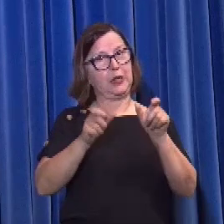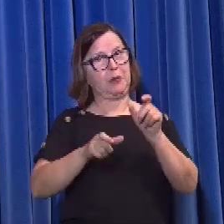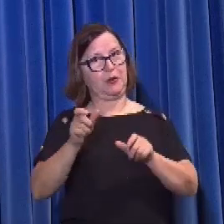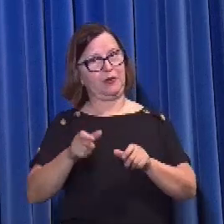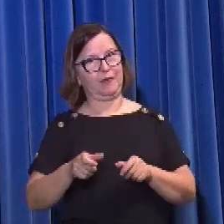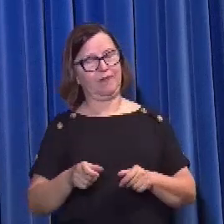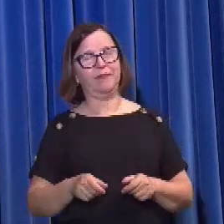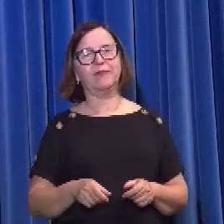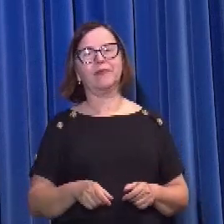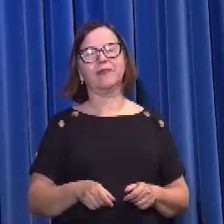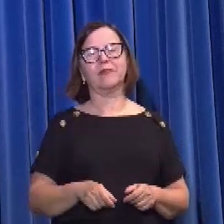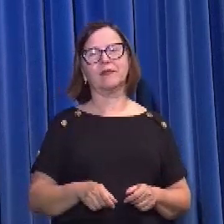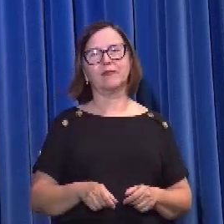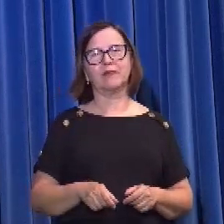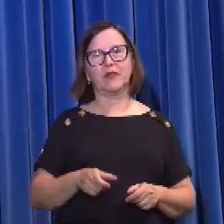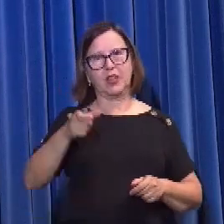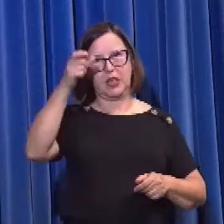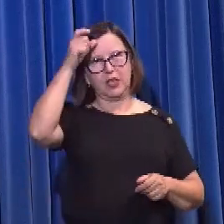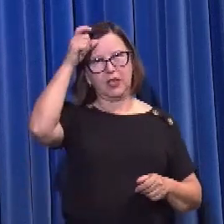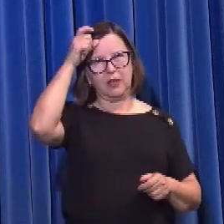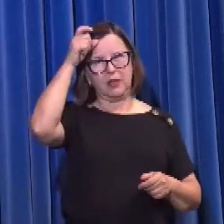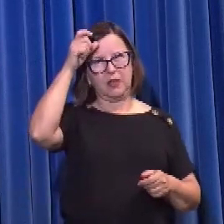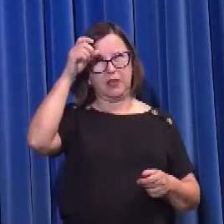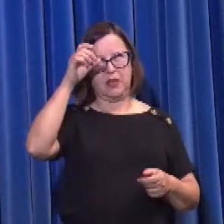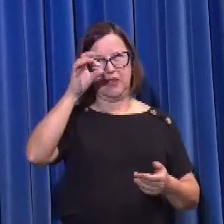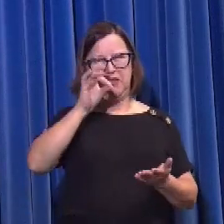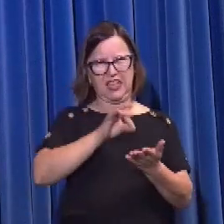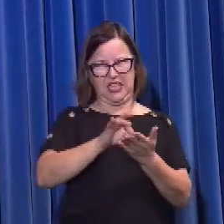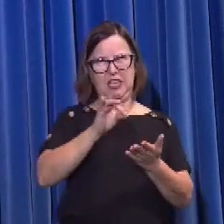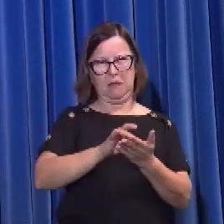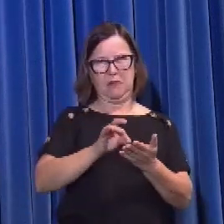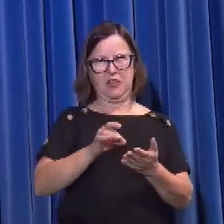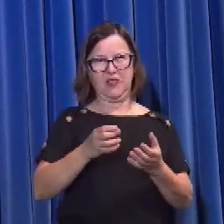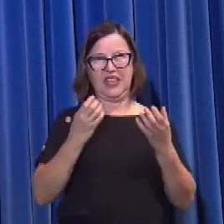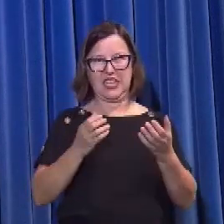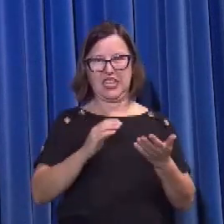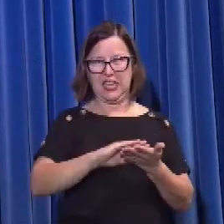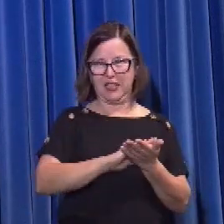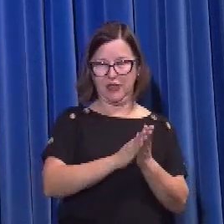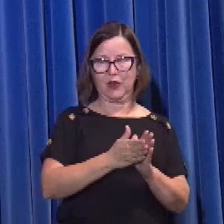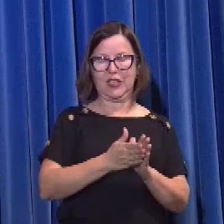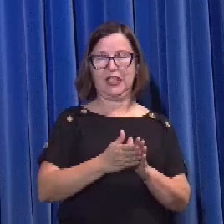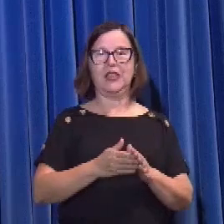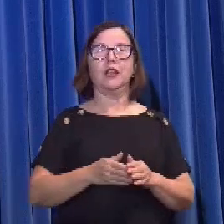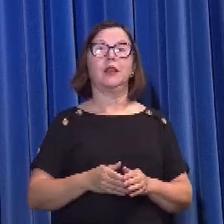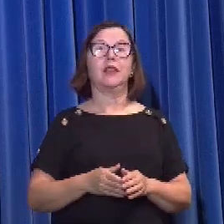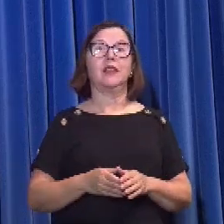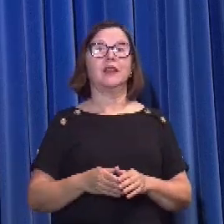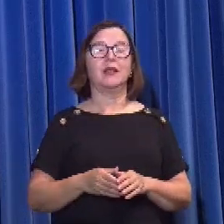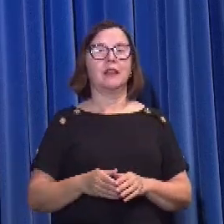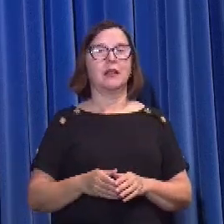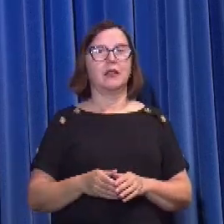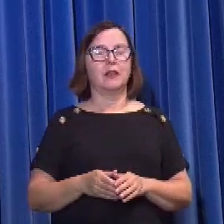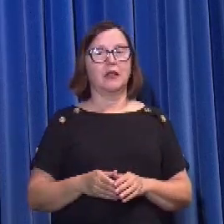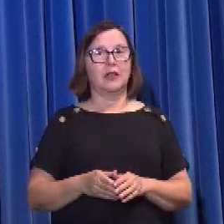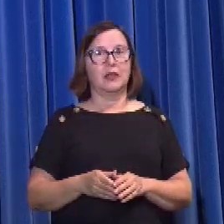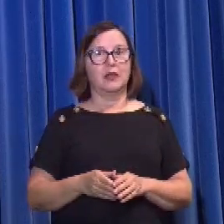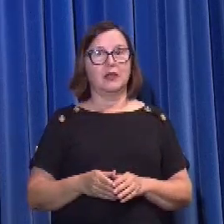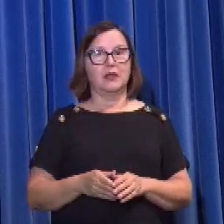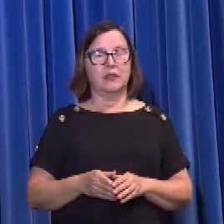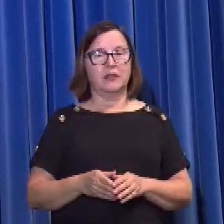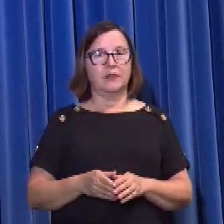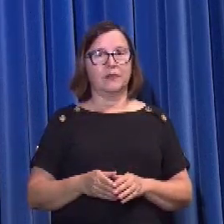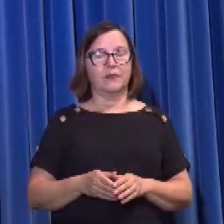Satanás é o inimigo, ele vai tentar destruir. A questão é que ele até destruiria se